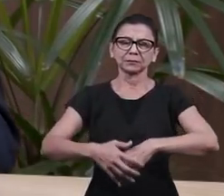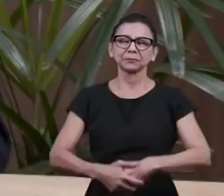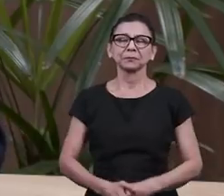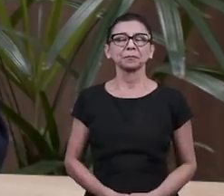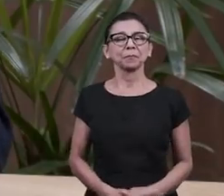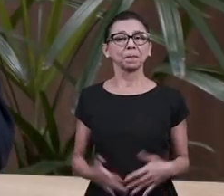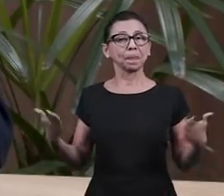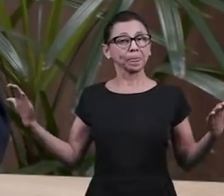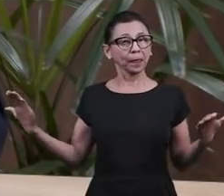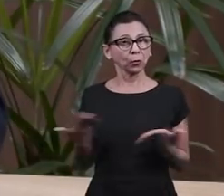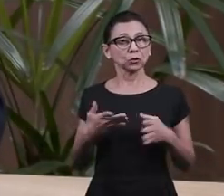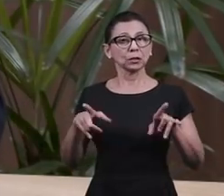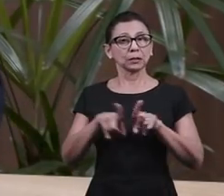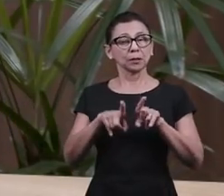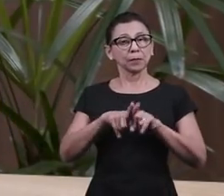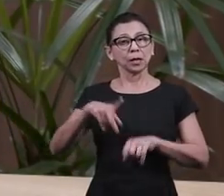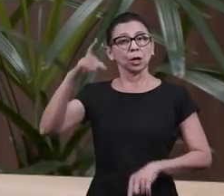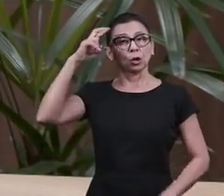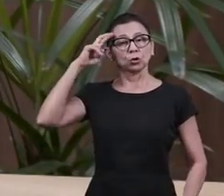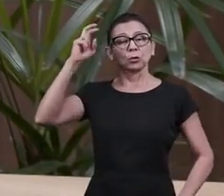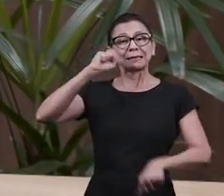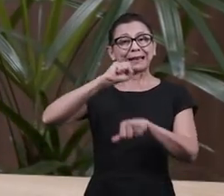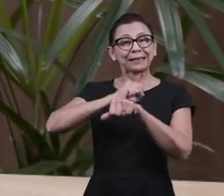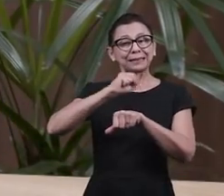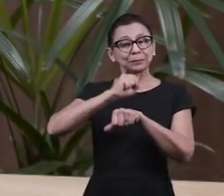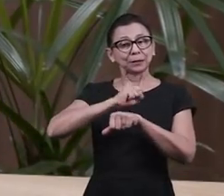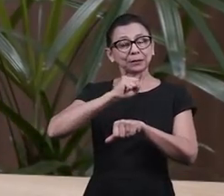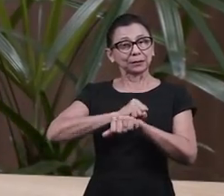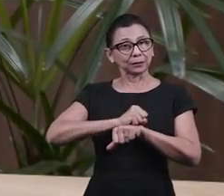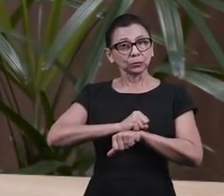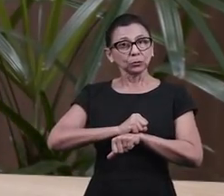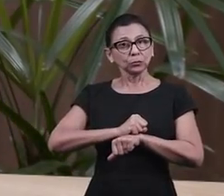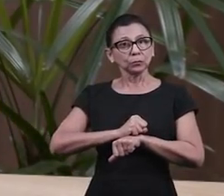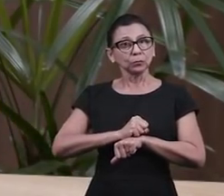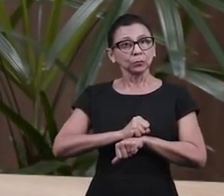detalhe interessante, porque os egípcios entraram e também